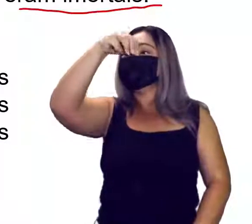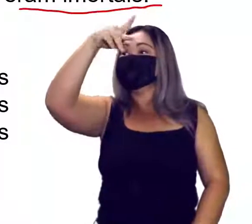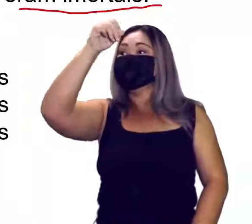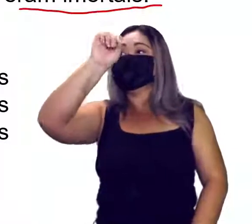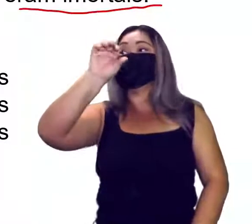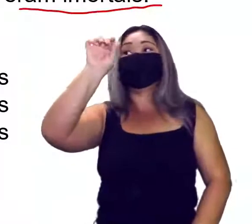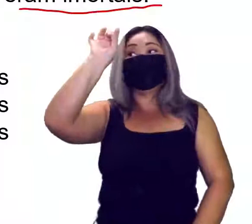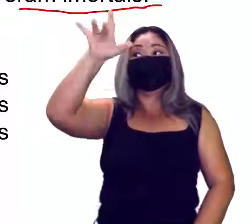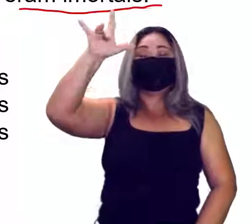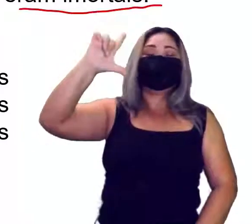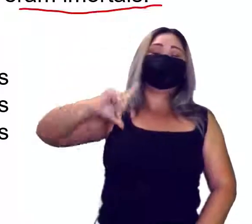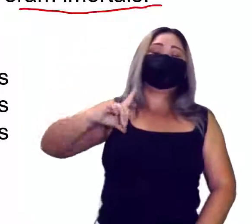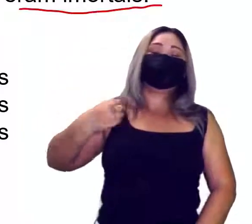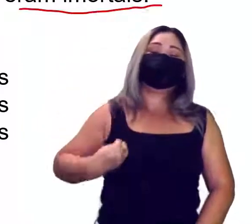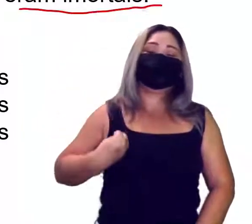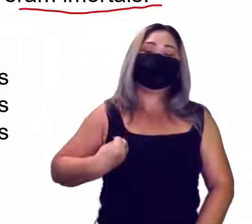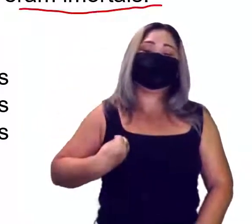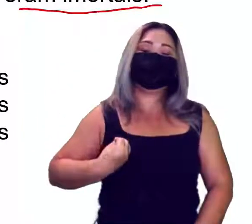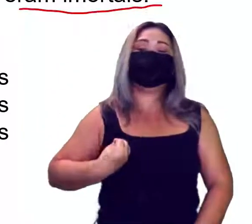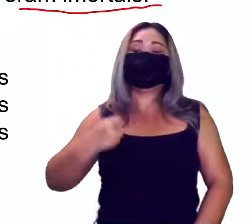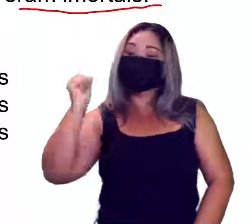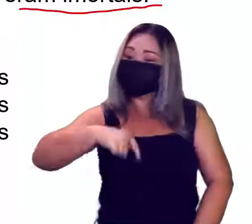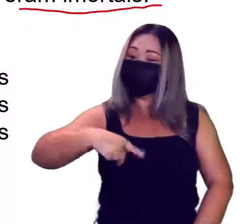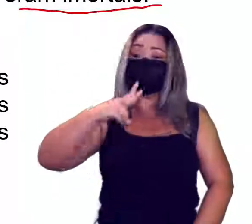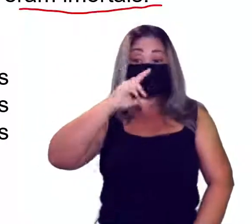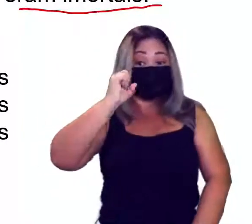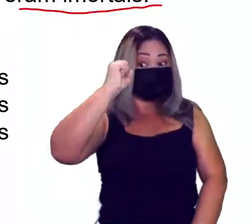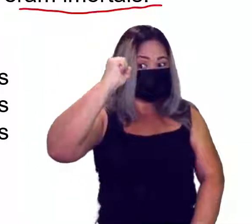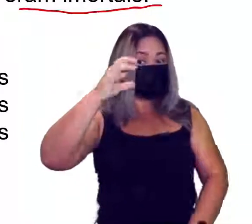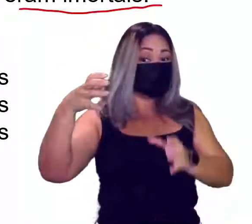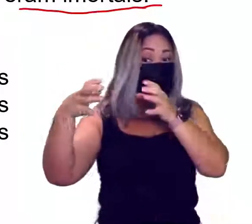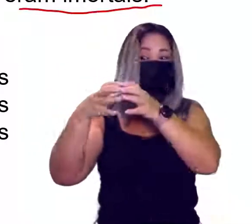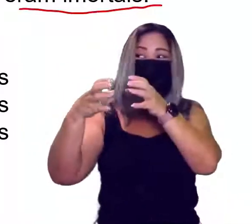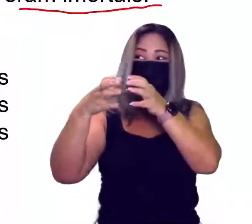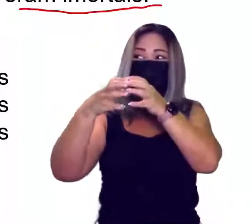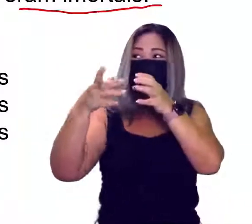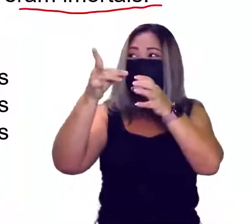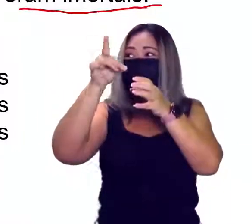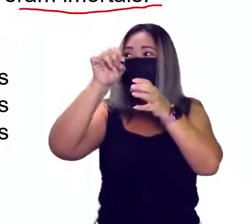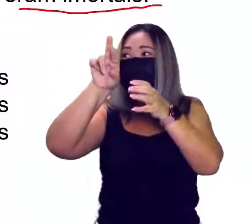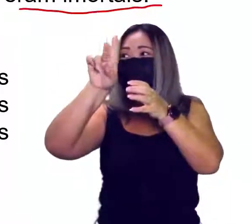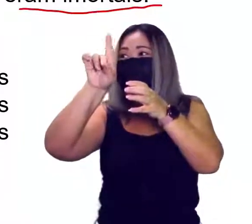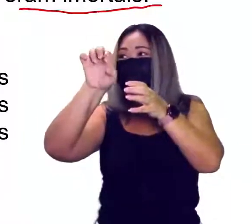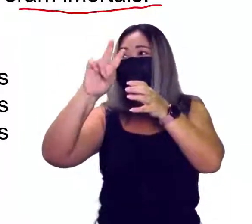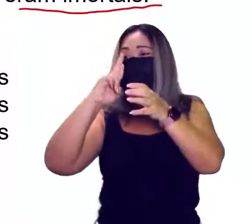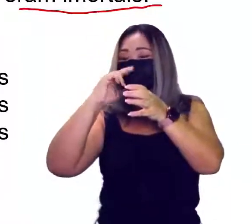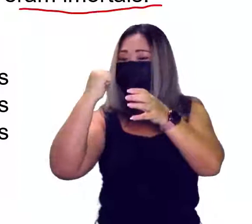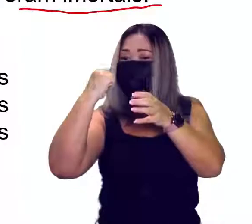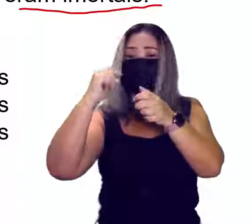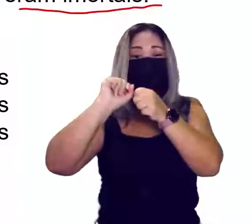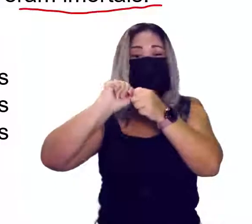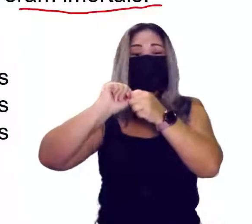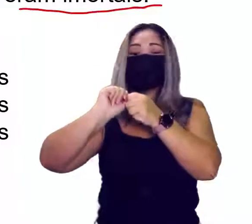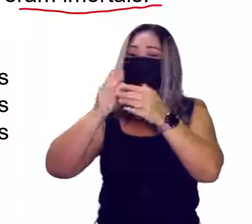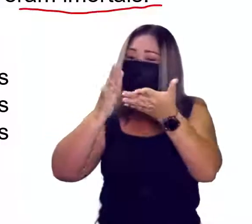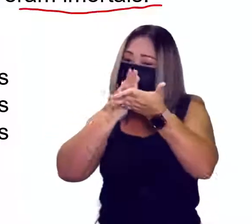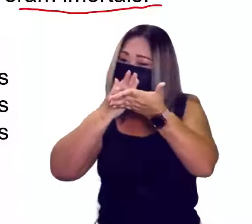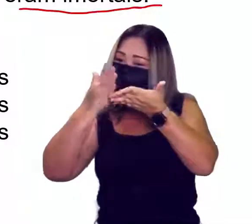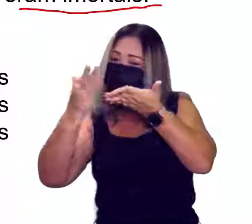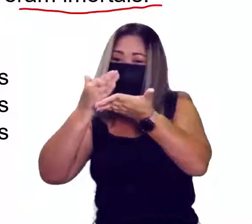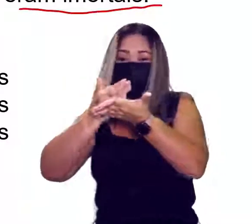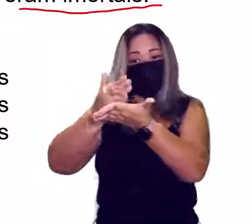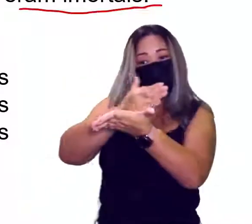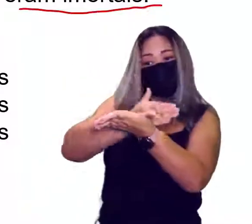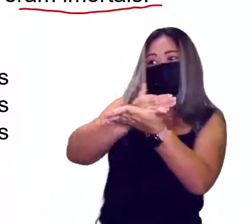dos deuses. São os deuses mais poderosos dos vários grupos de deuses. Os deuses do Olimpo se dividiam em